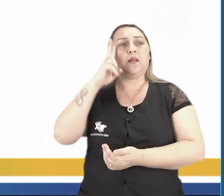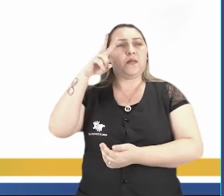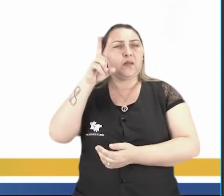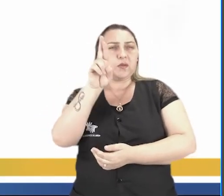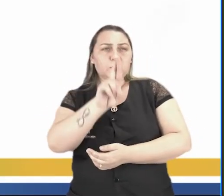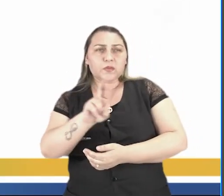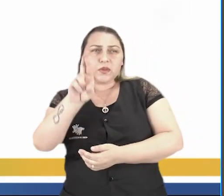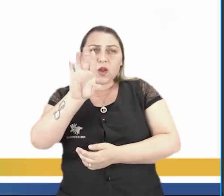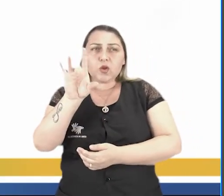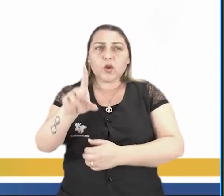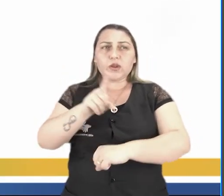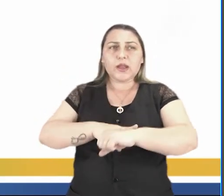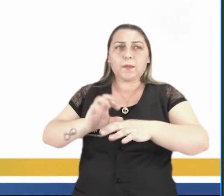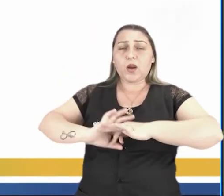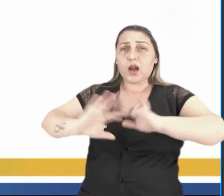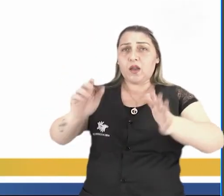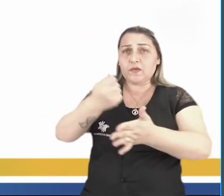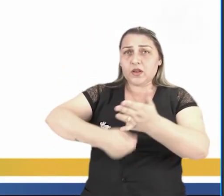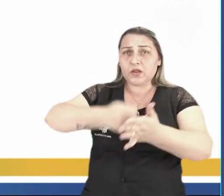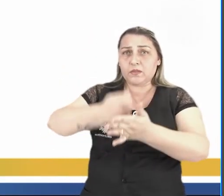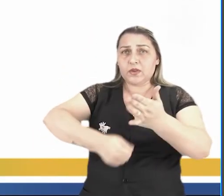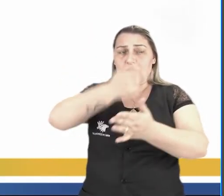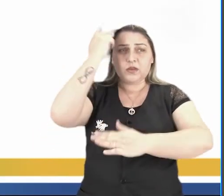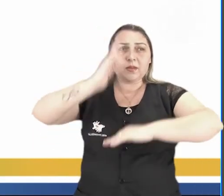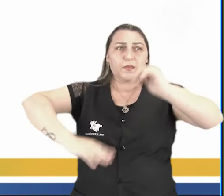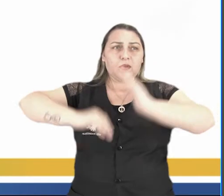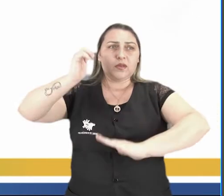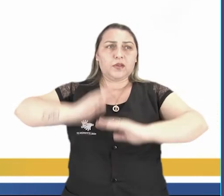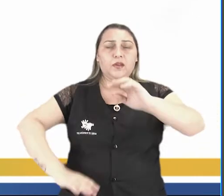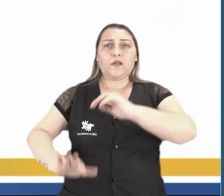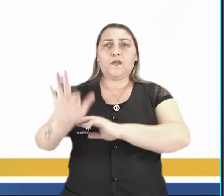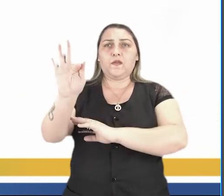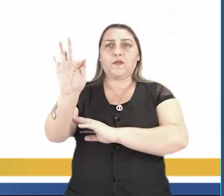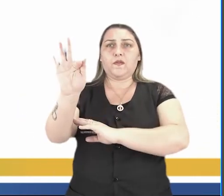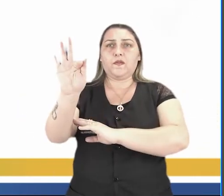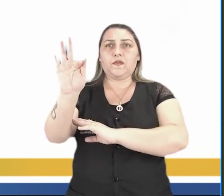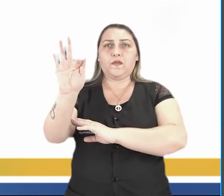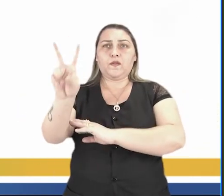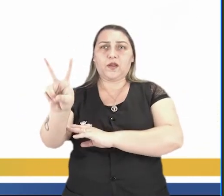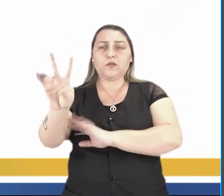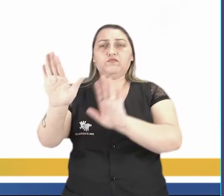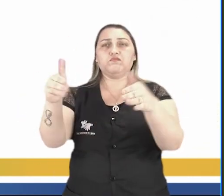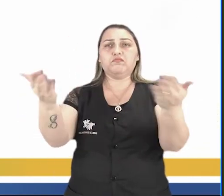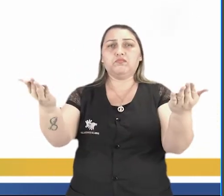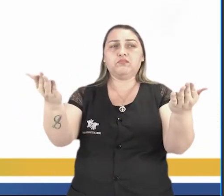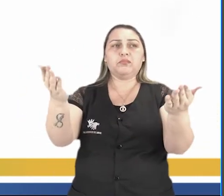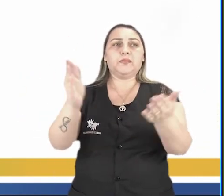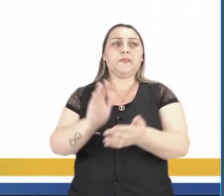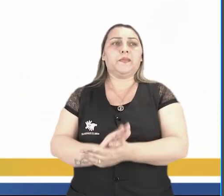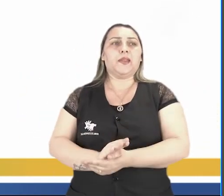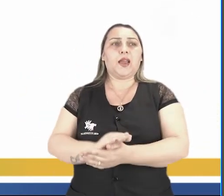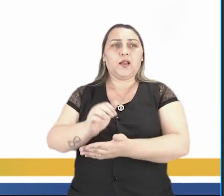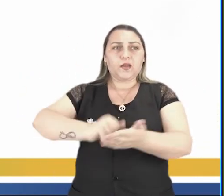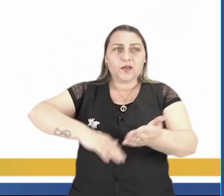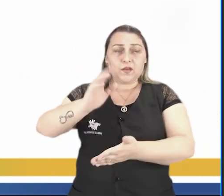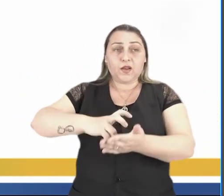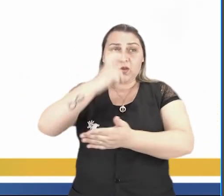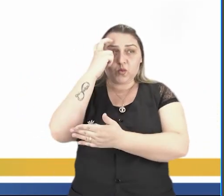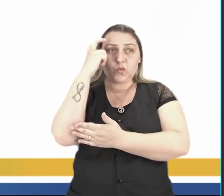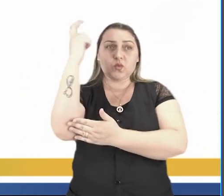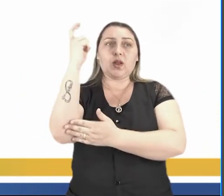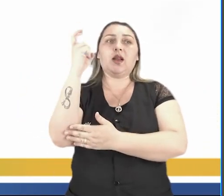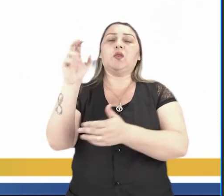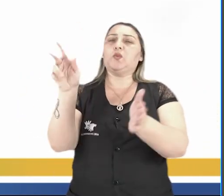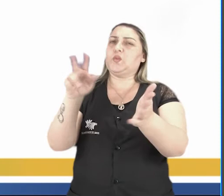observáveis somente no tempo livre das obrigações profissionais? Verdadeiro ou falso? São atividades culturais